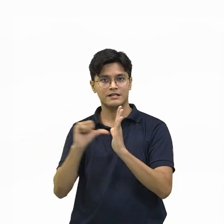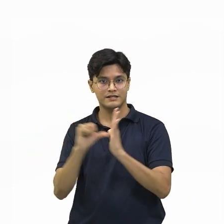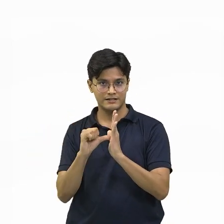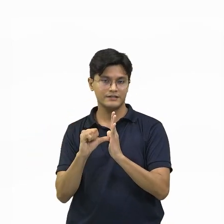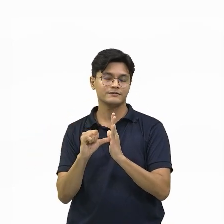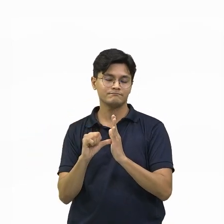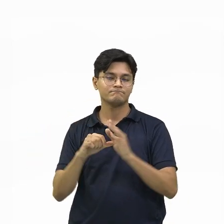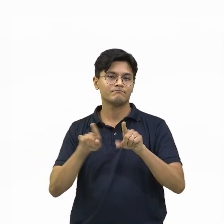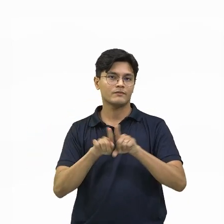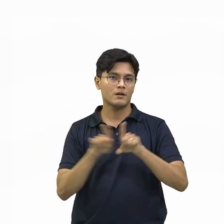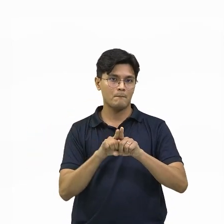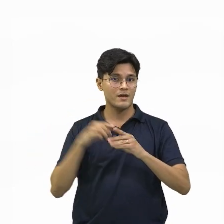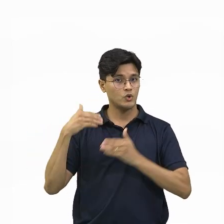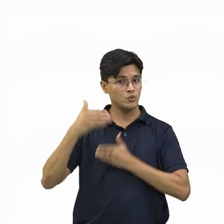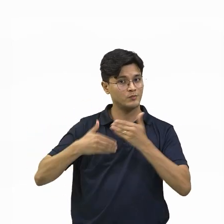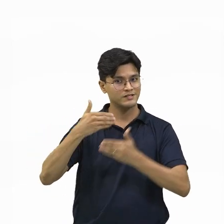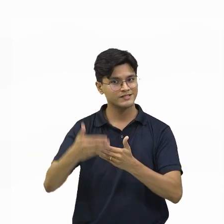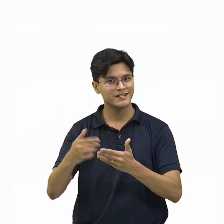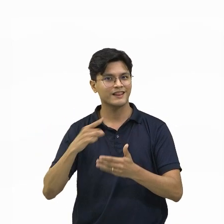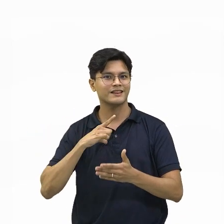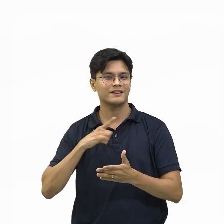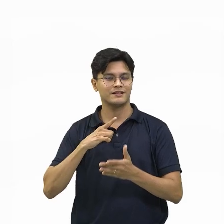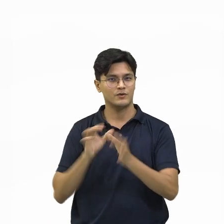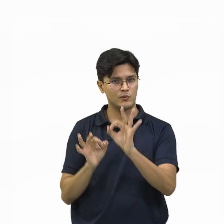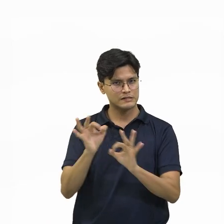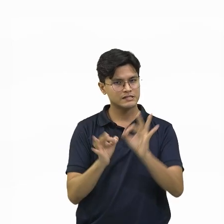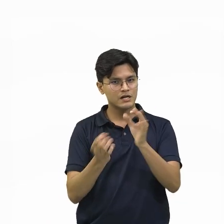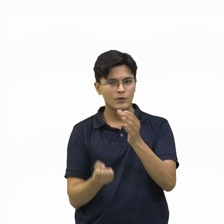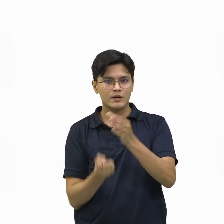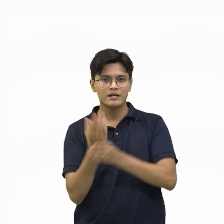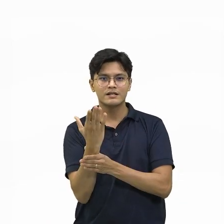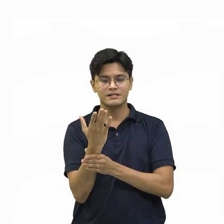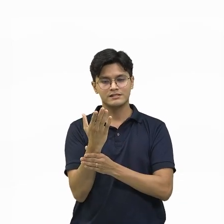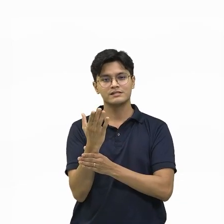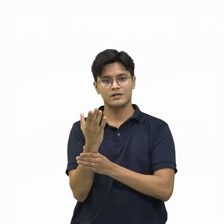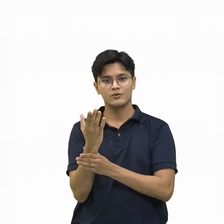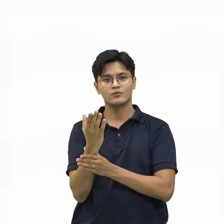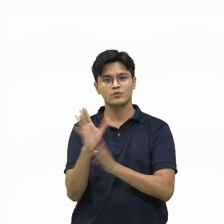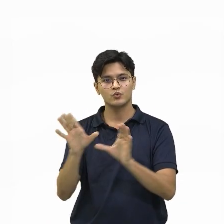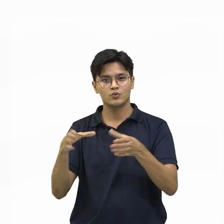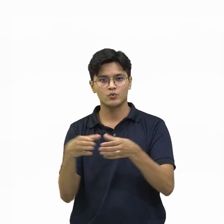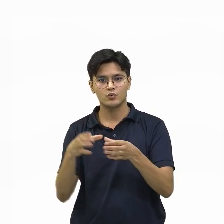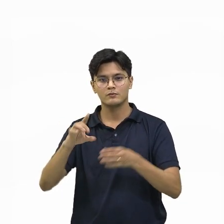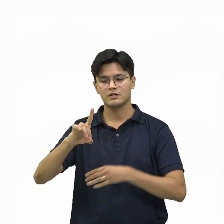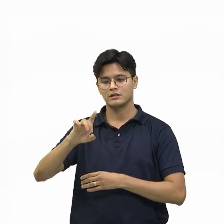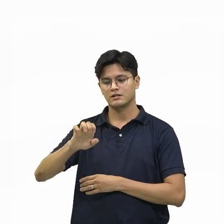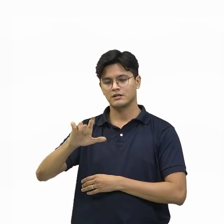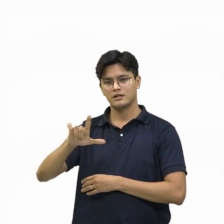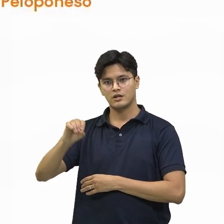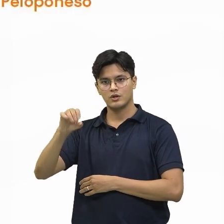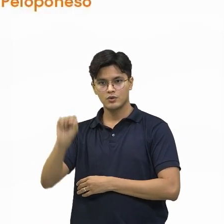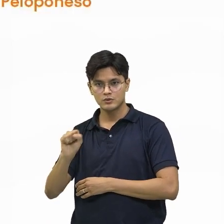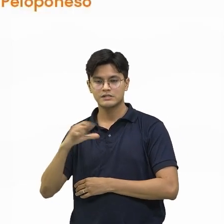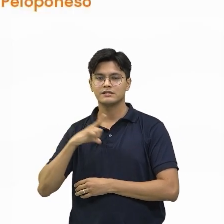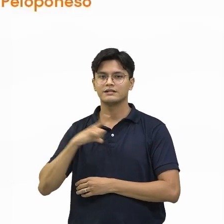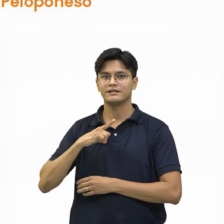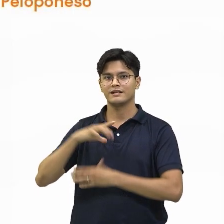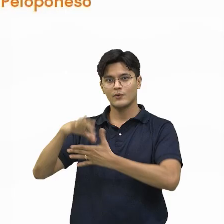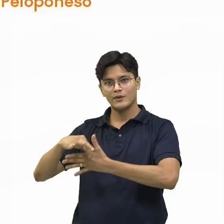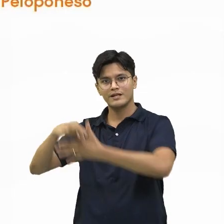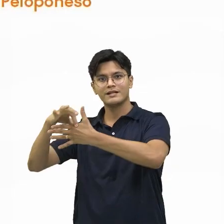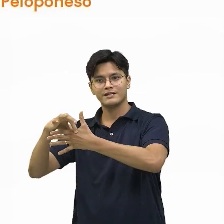a criação da Liga de Delos, que já vai apresentar como líder a cidade-estado de Esparta. E